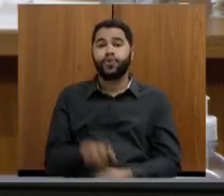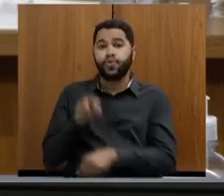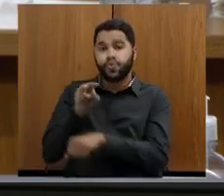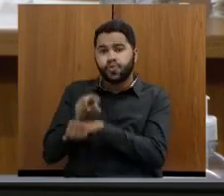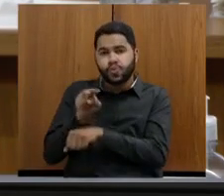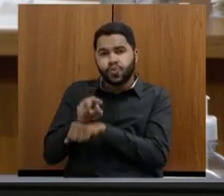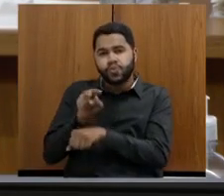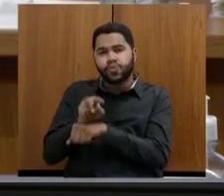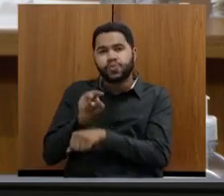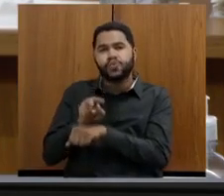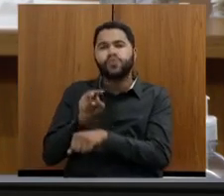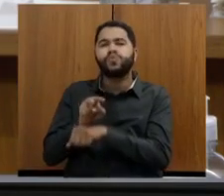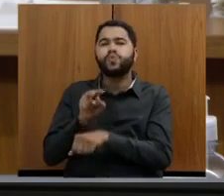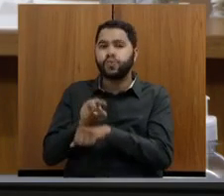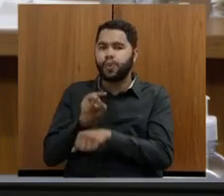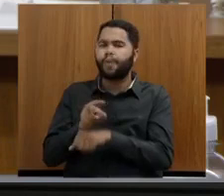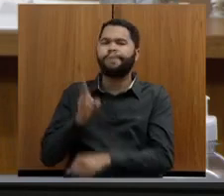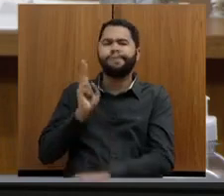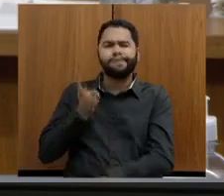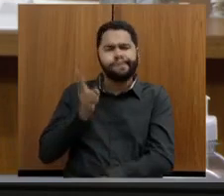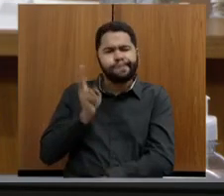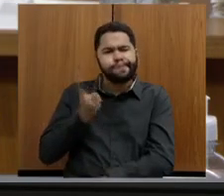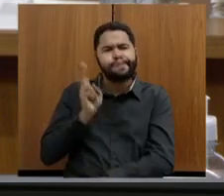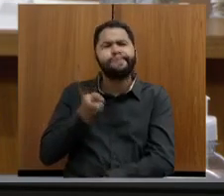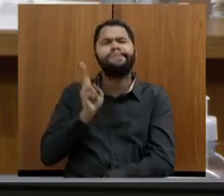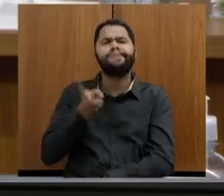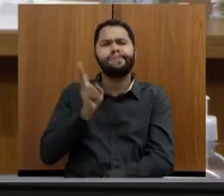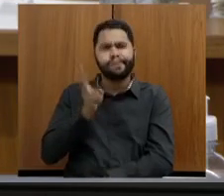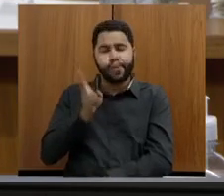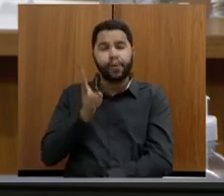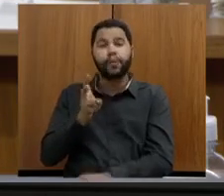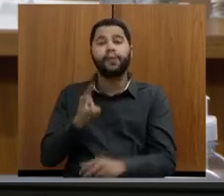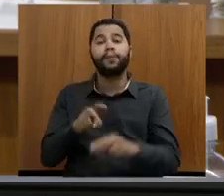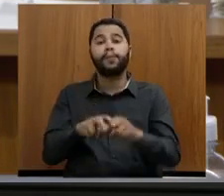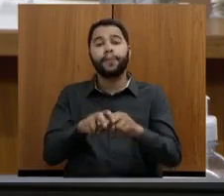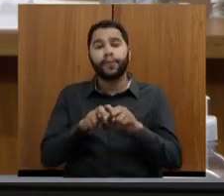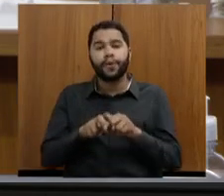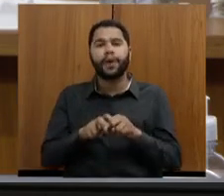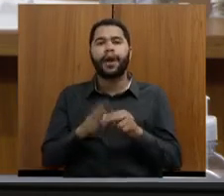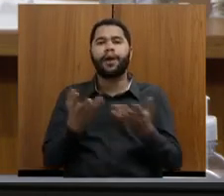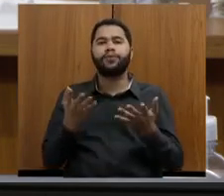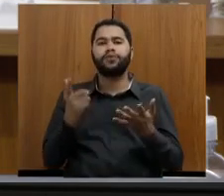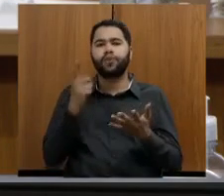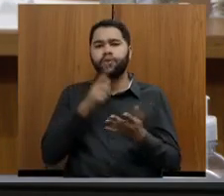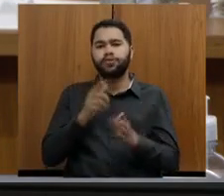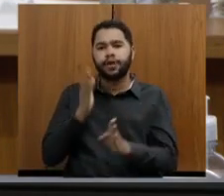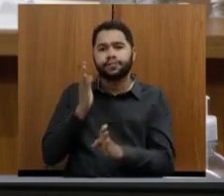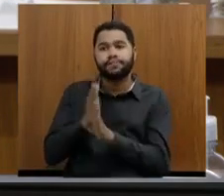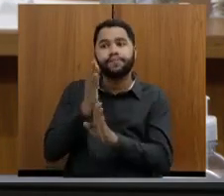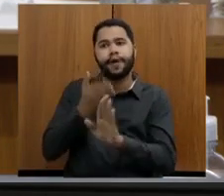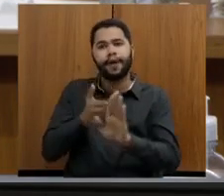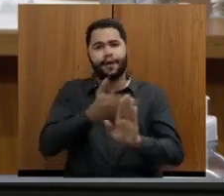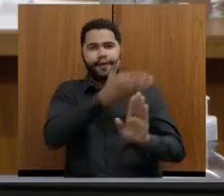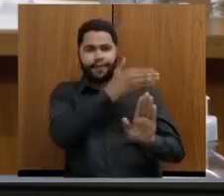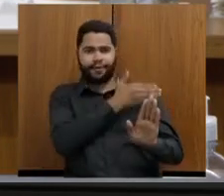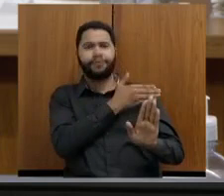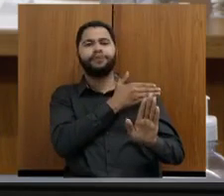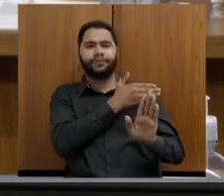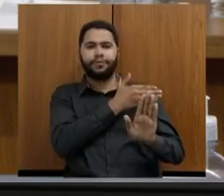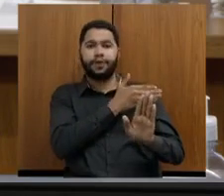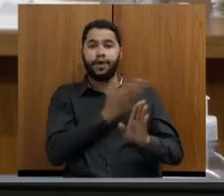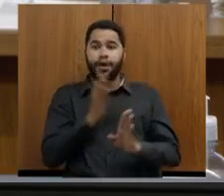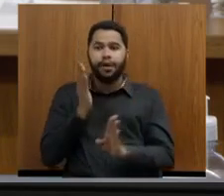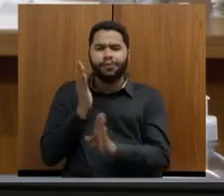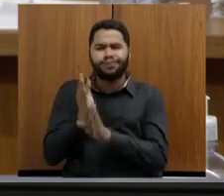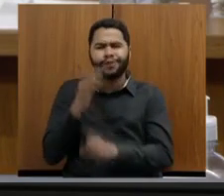monitoramento ele é constante exatamente para que haja uma detecção precoce para